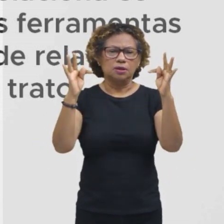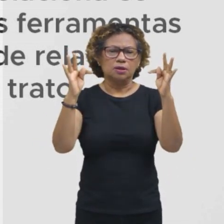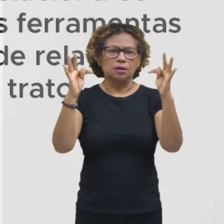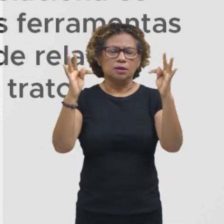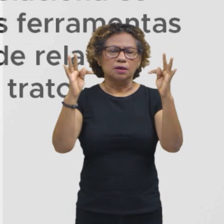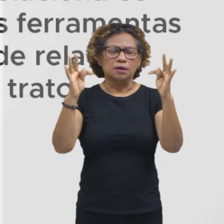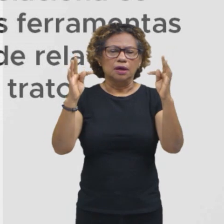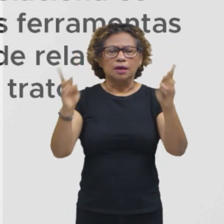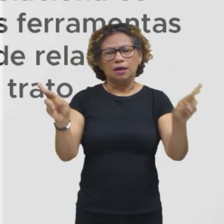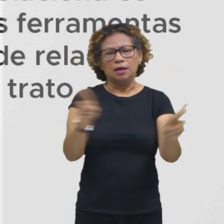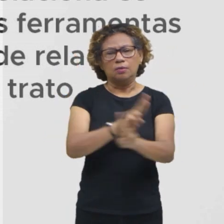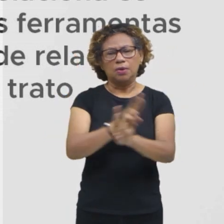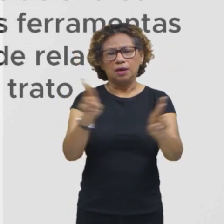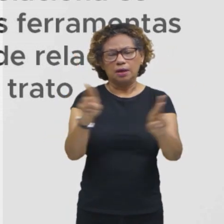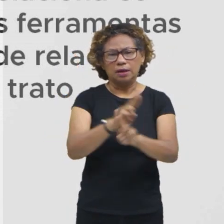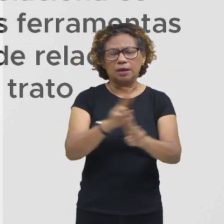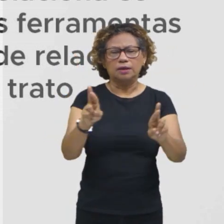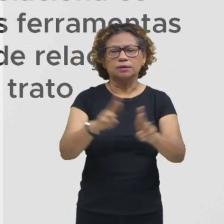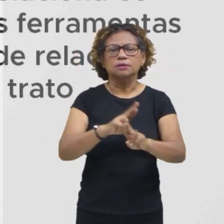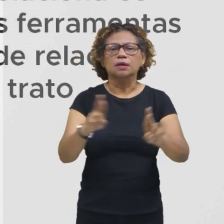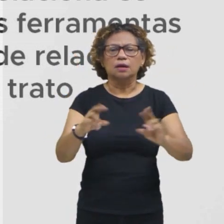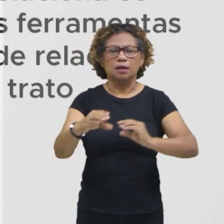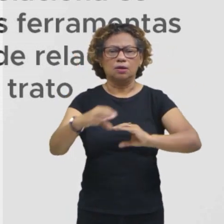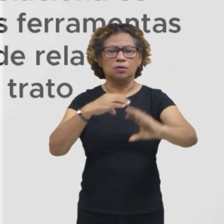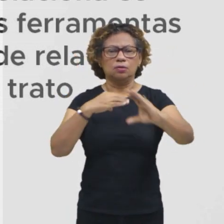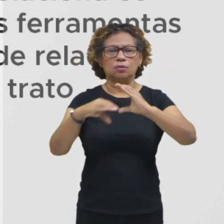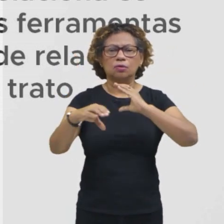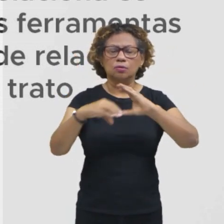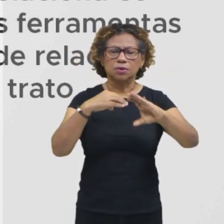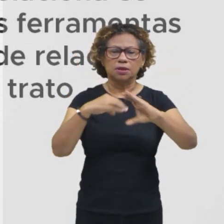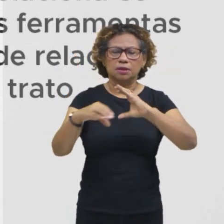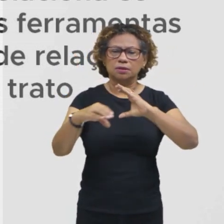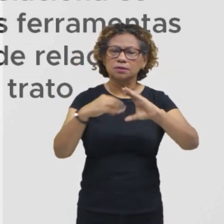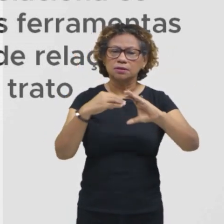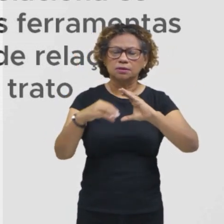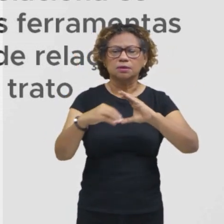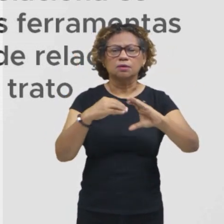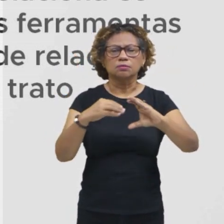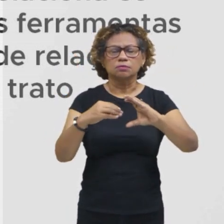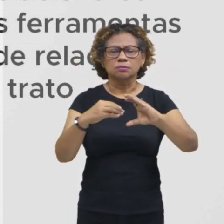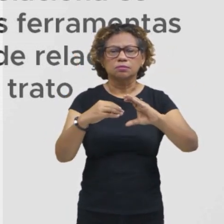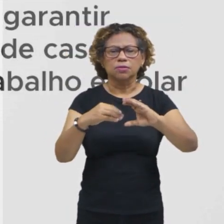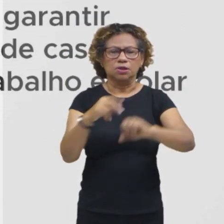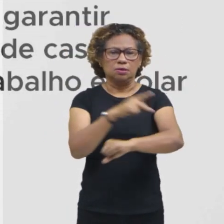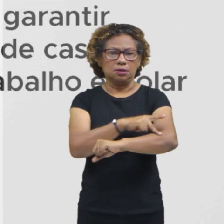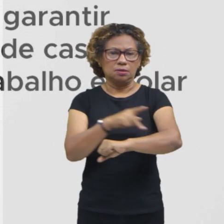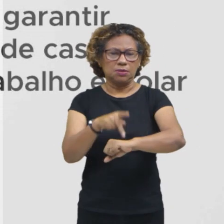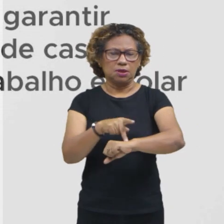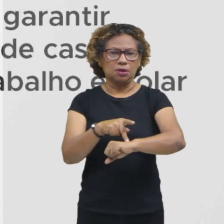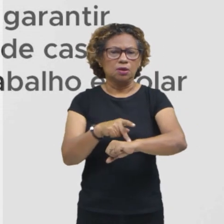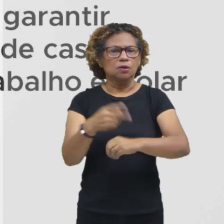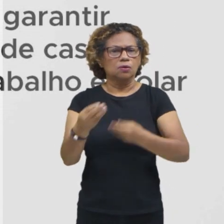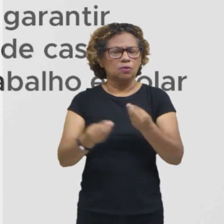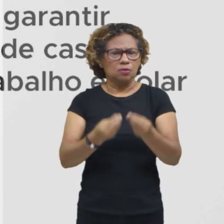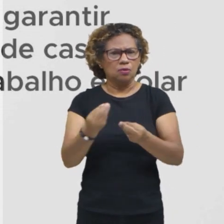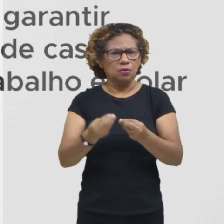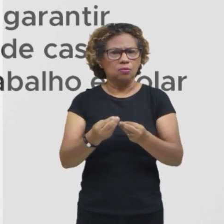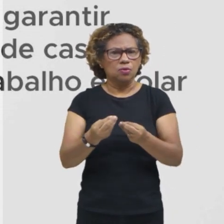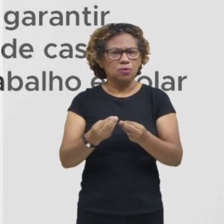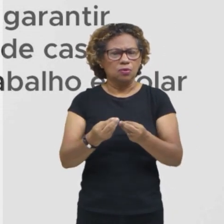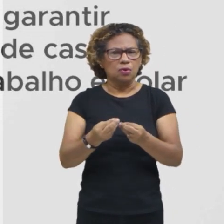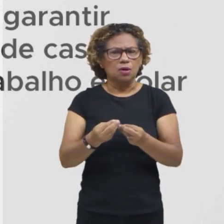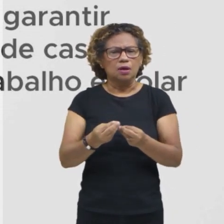de relação e de comunicação ao qual é definido o trato pedagógico, né? De alguma forma o senhor já